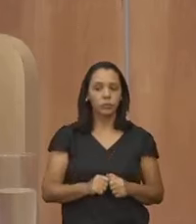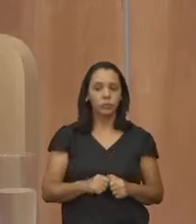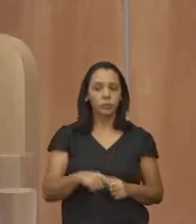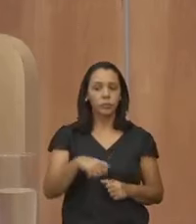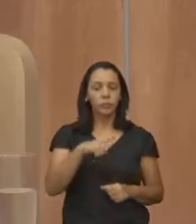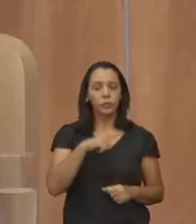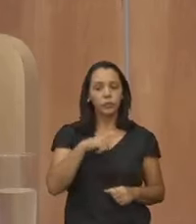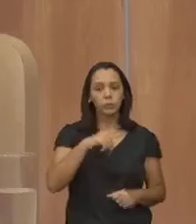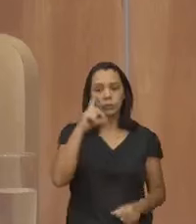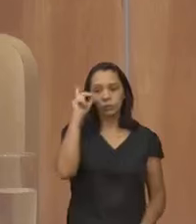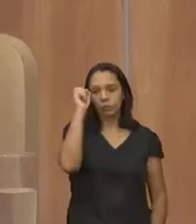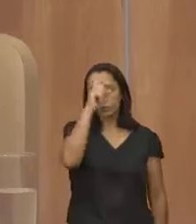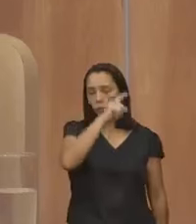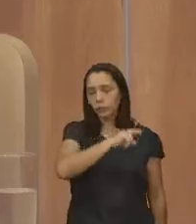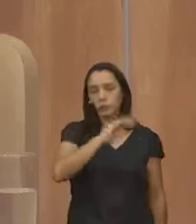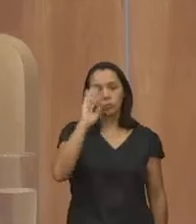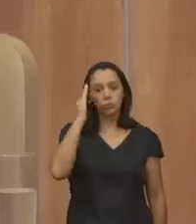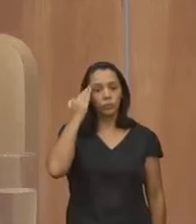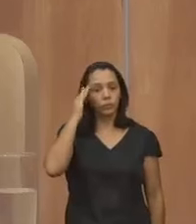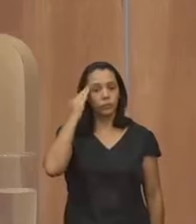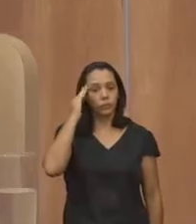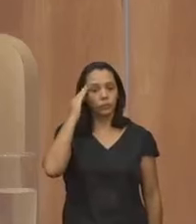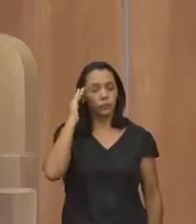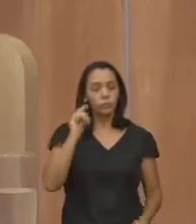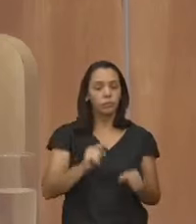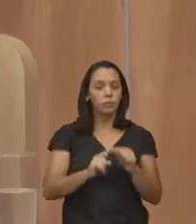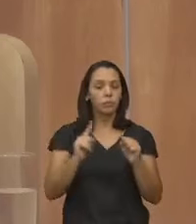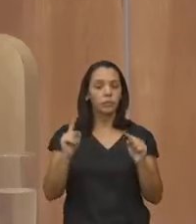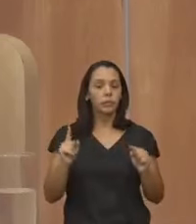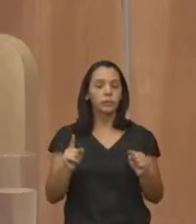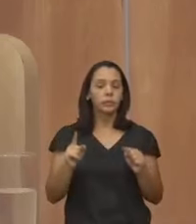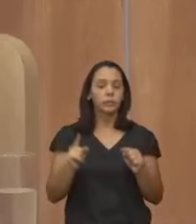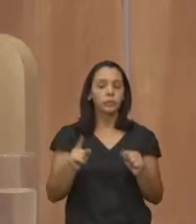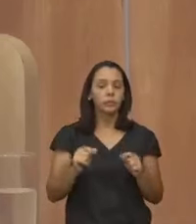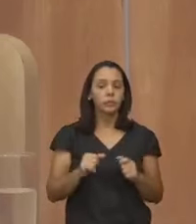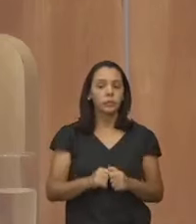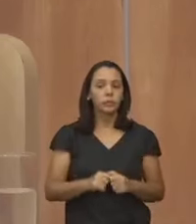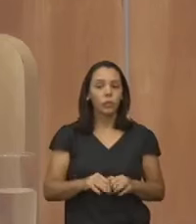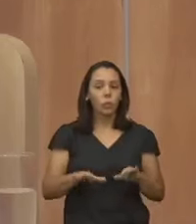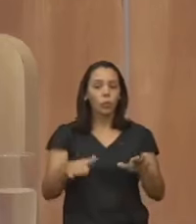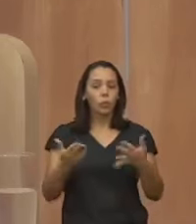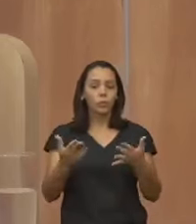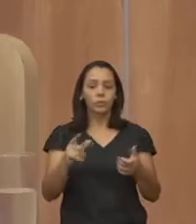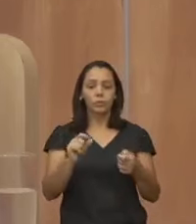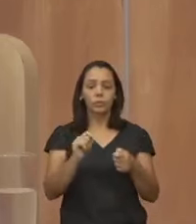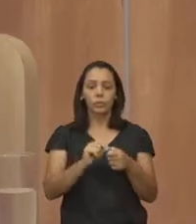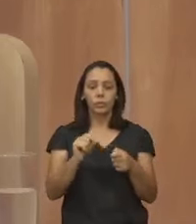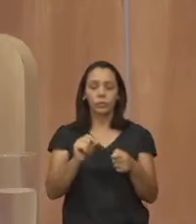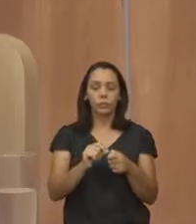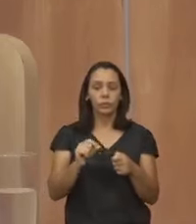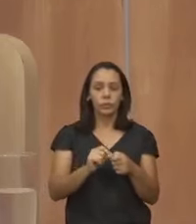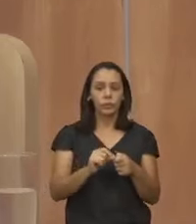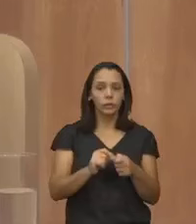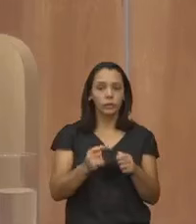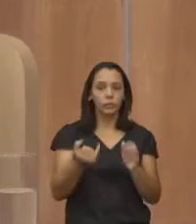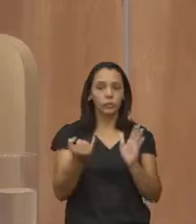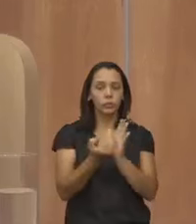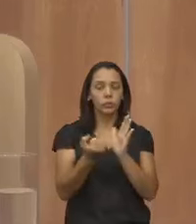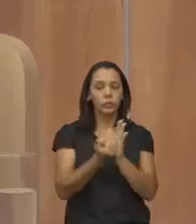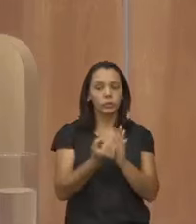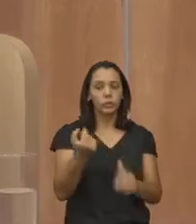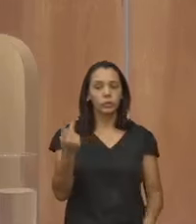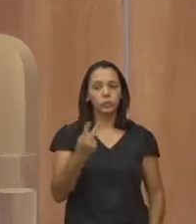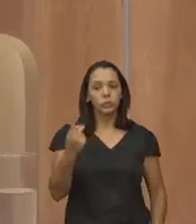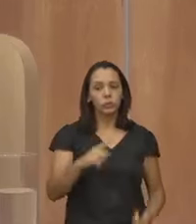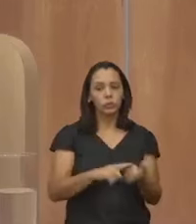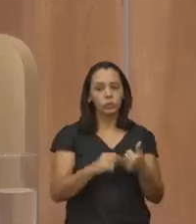até dificuldade de interpretação. No entanto, o destaque, quando ele é feito do inciso 2º do artigo